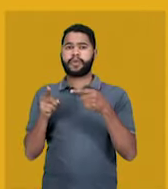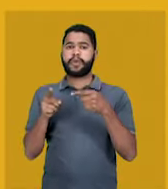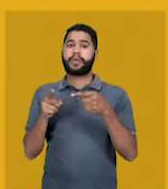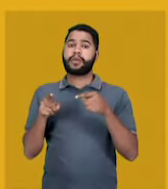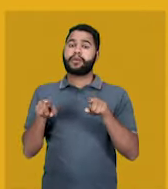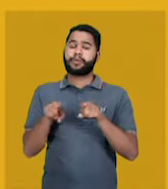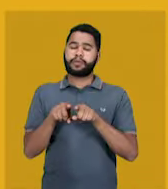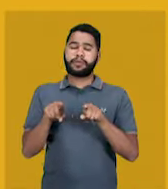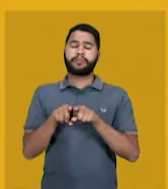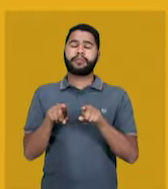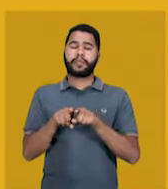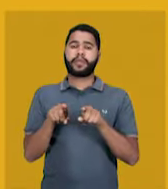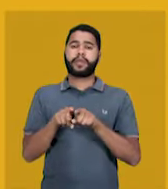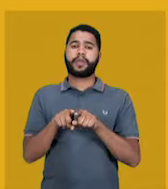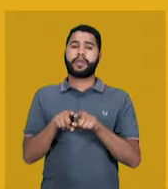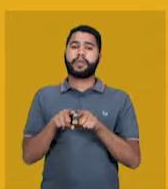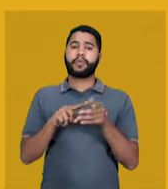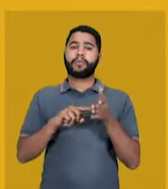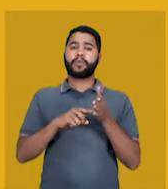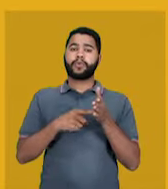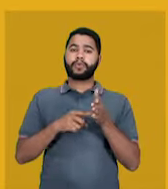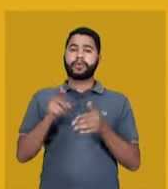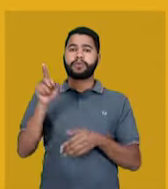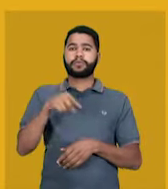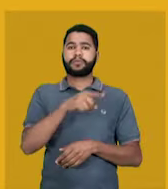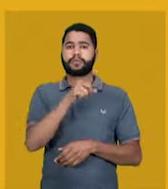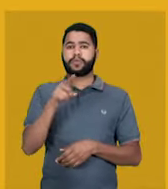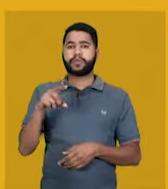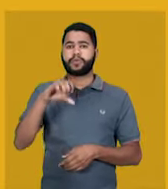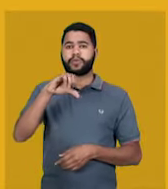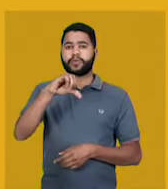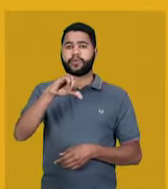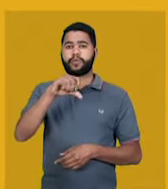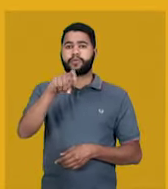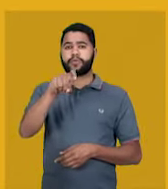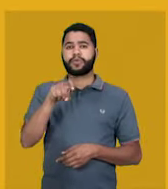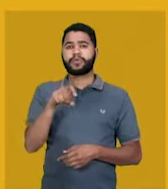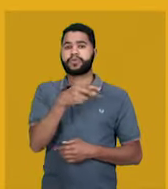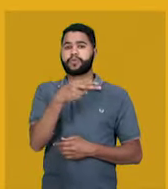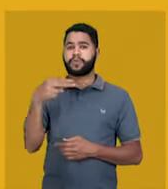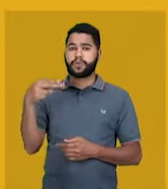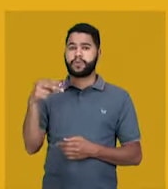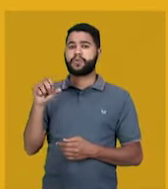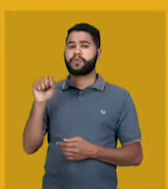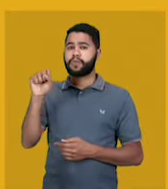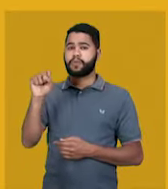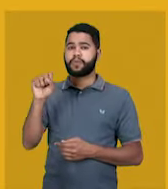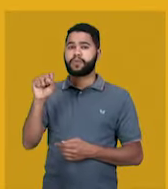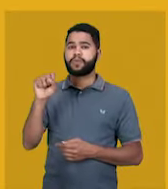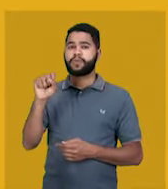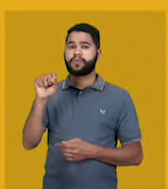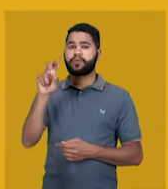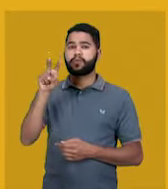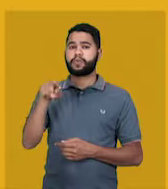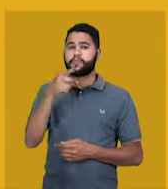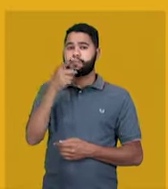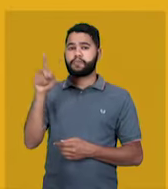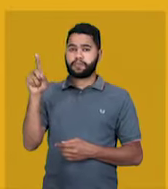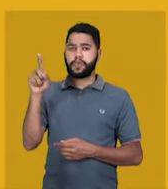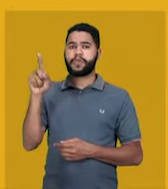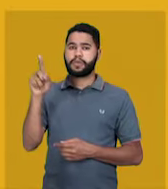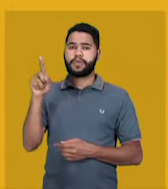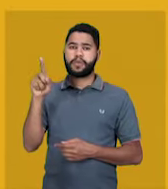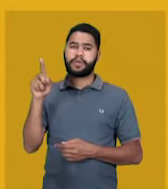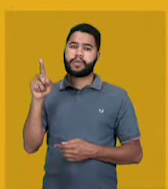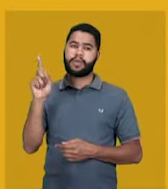multiplicação cruzada, eu tenho 9x igual a 8π. Então, x vai ser